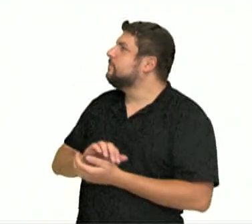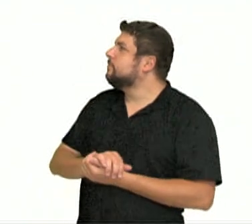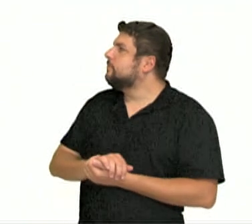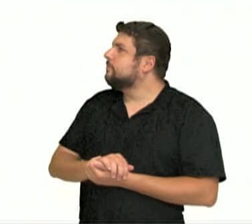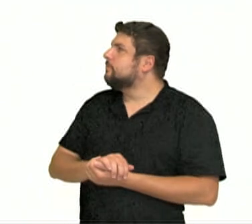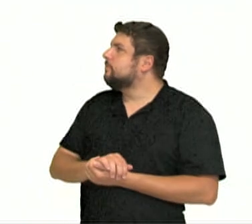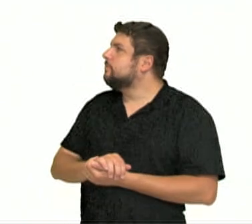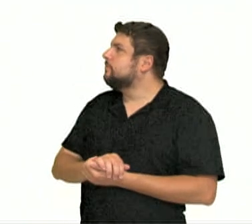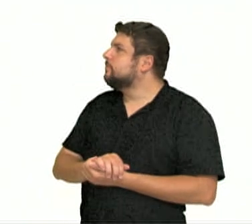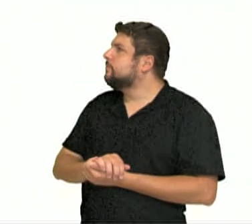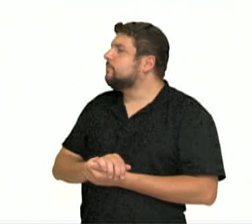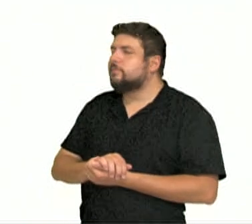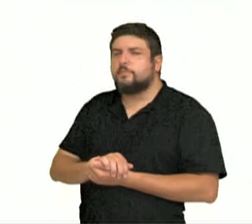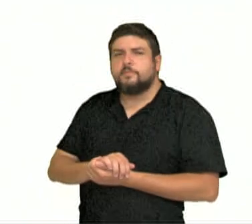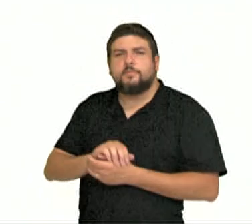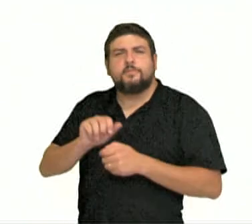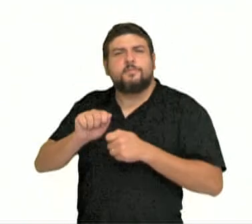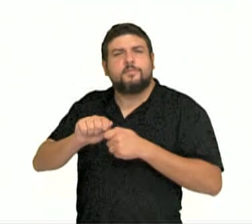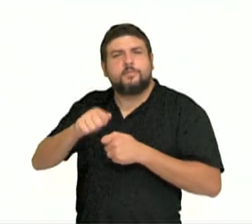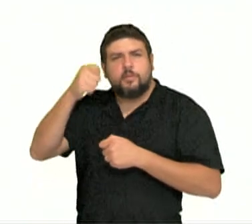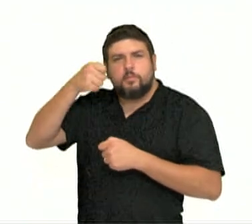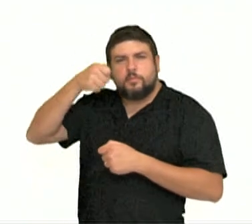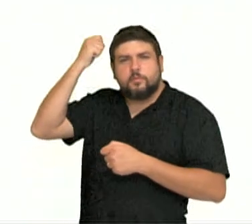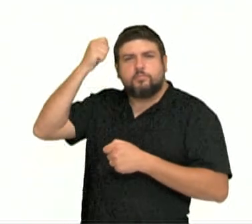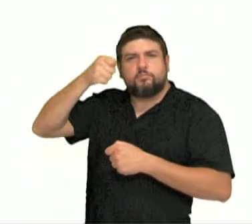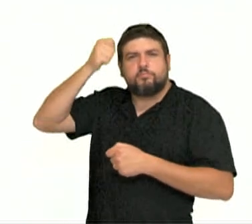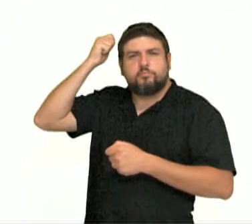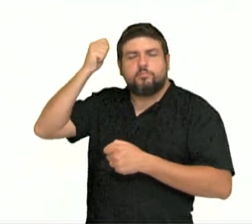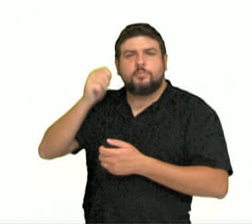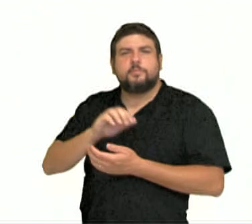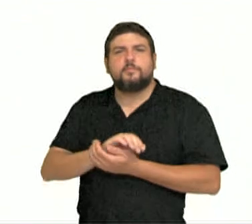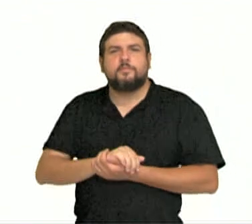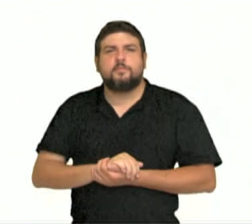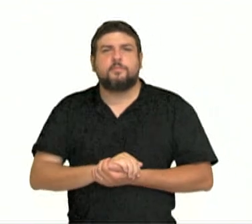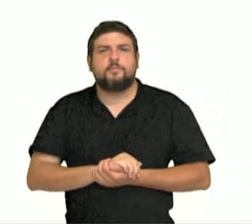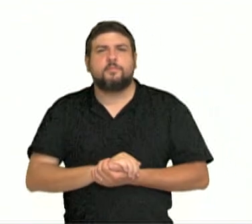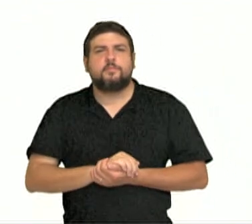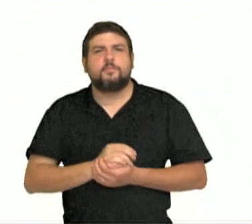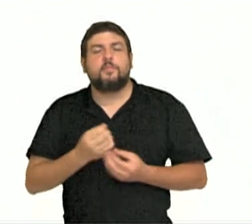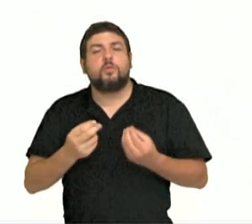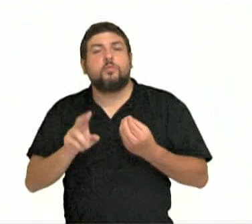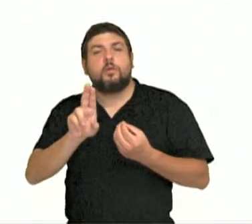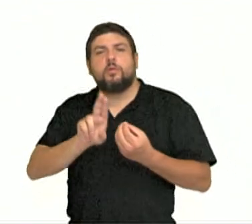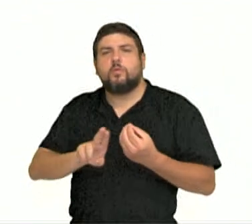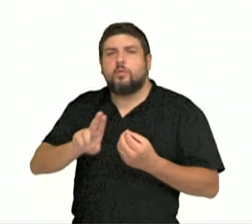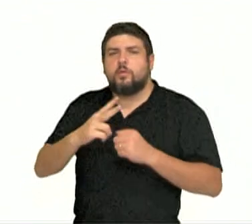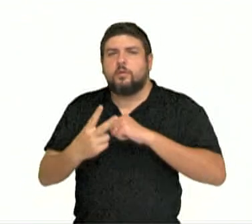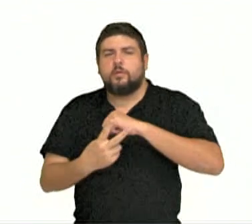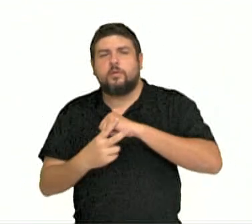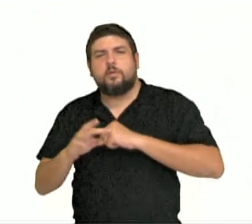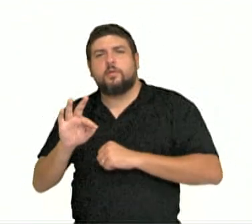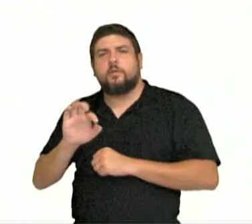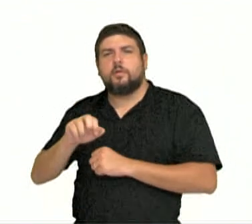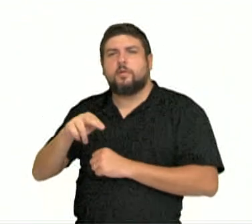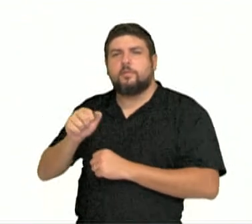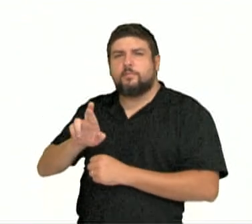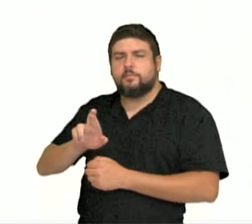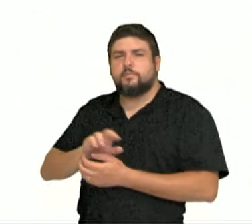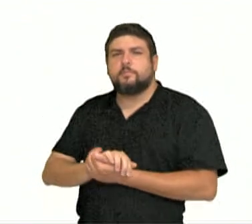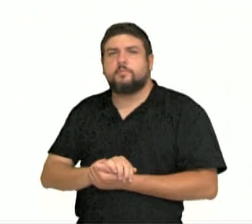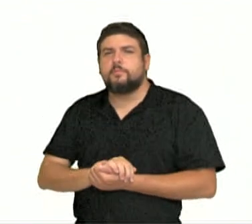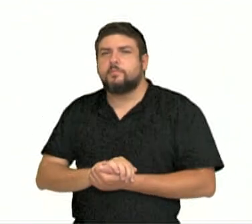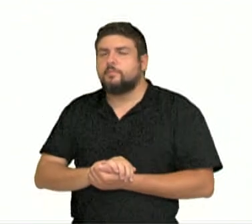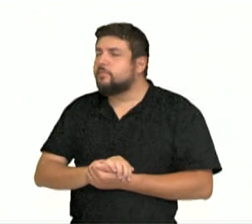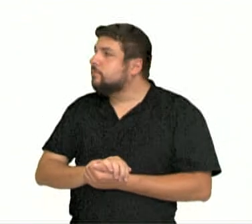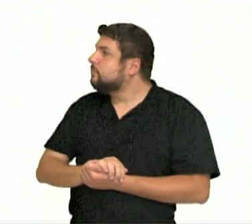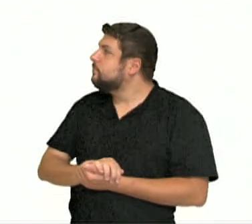está penteando-se. E temos ali o como usar então o verbo tener, mais alguns exemplos. Mi tío